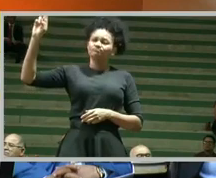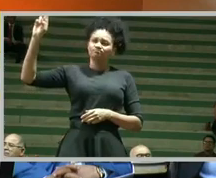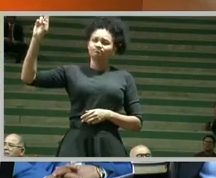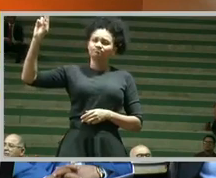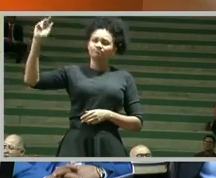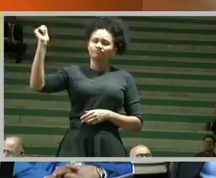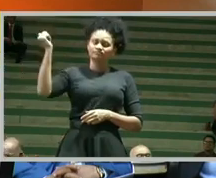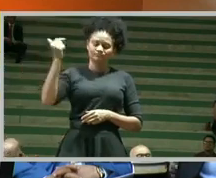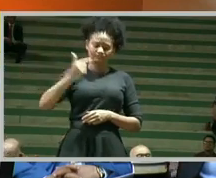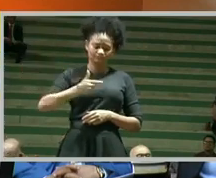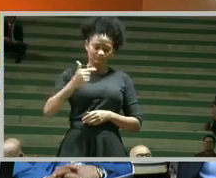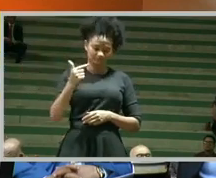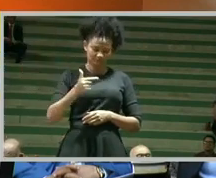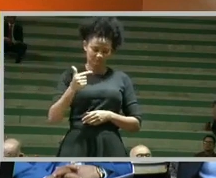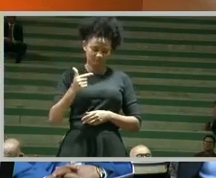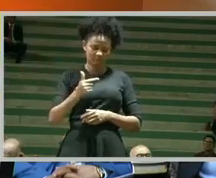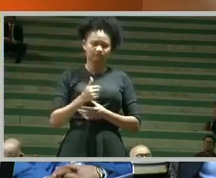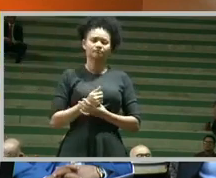Segundo,